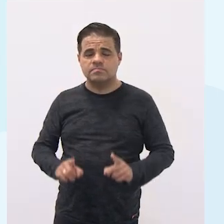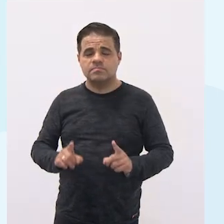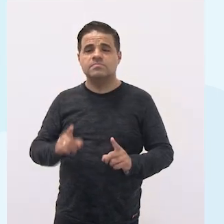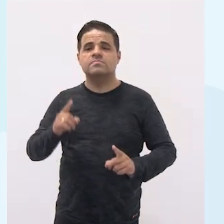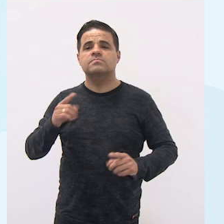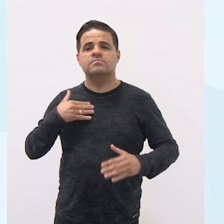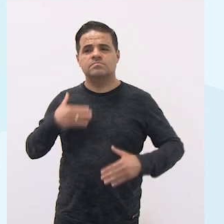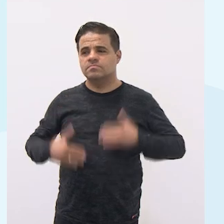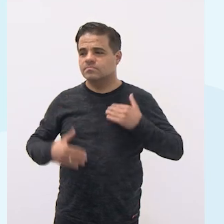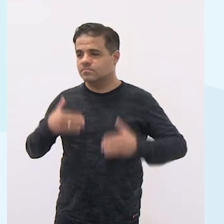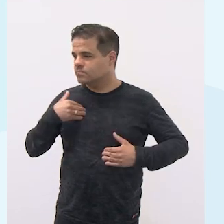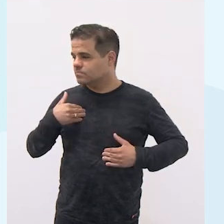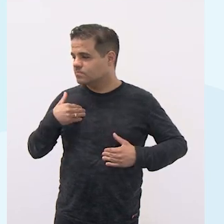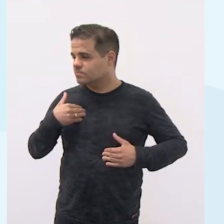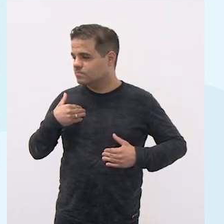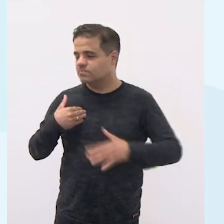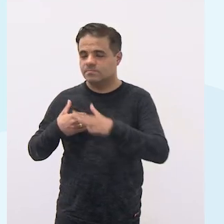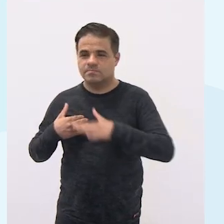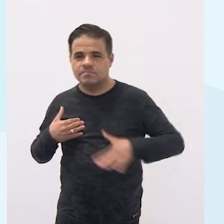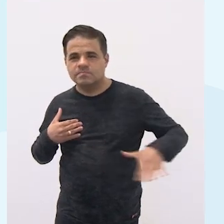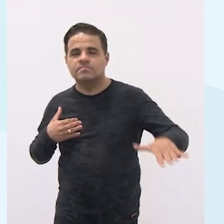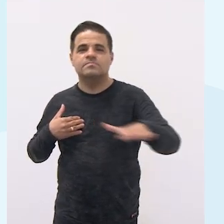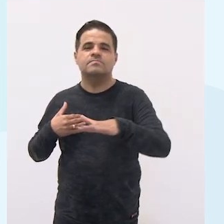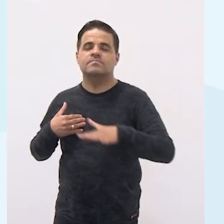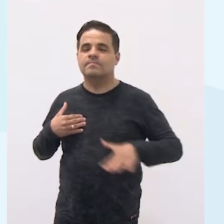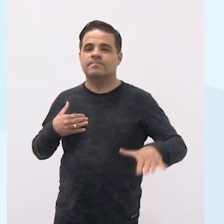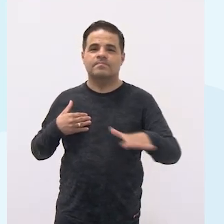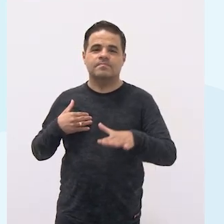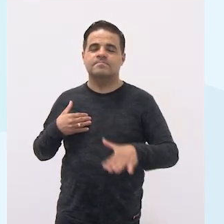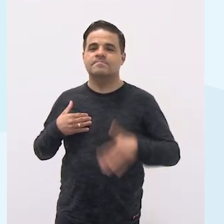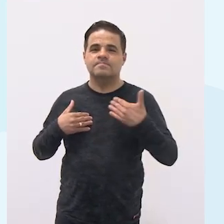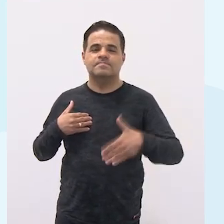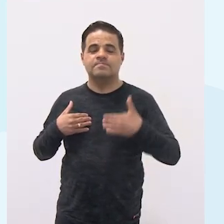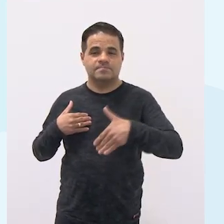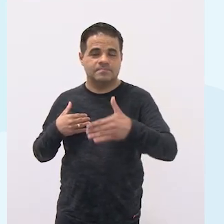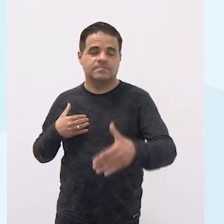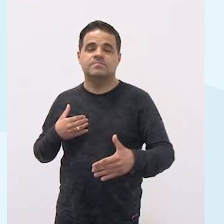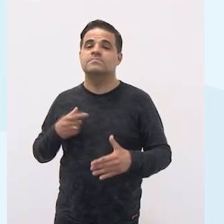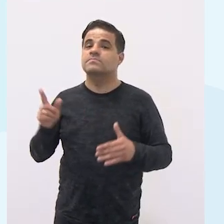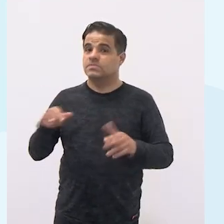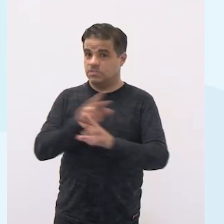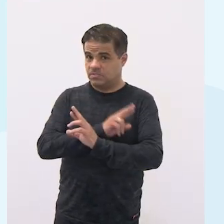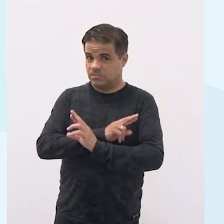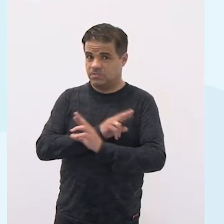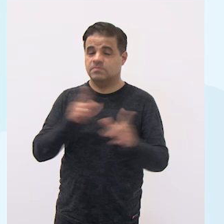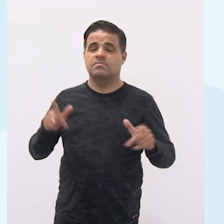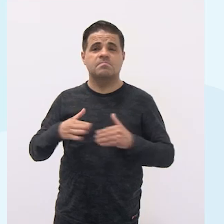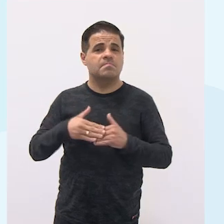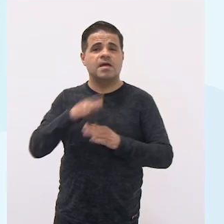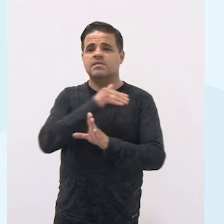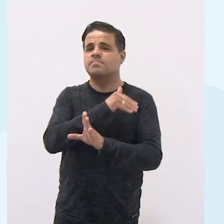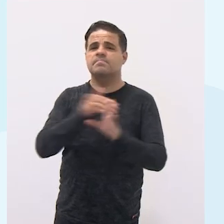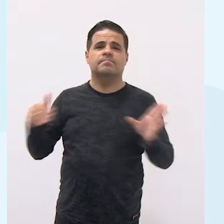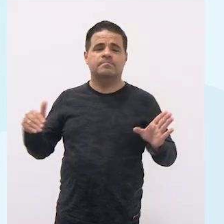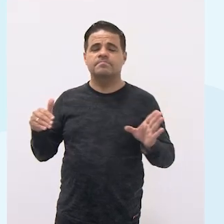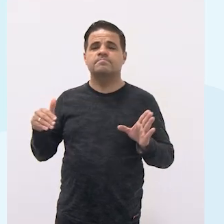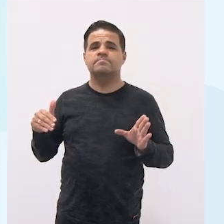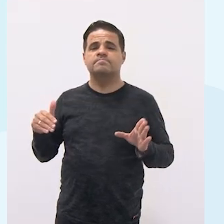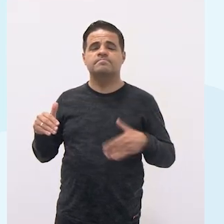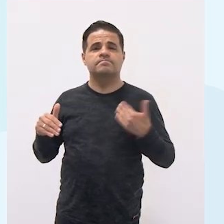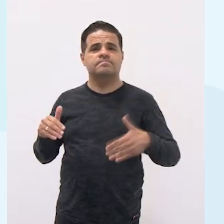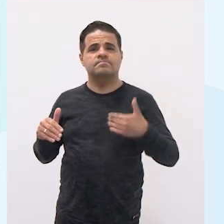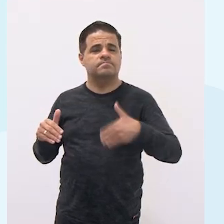mas apesar de elas estarem ligadas ao serviço de referência, mais da metade nunca